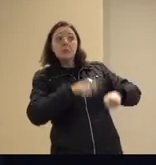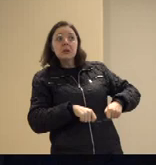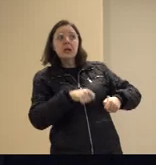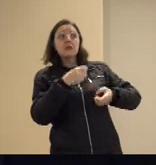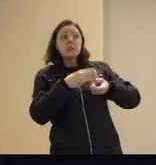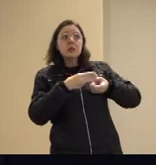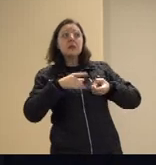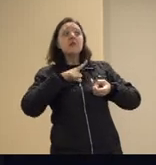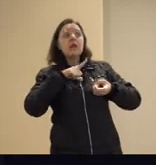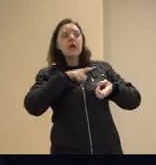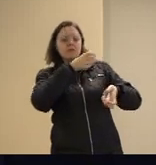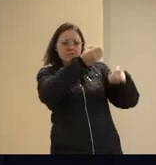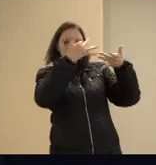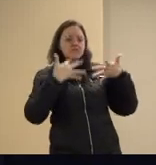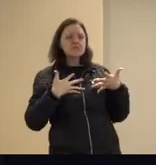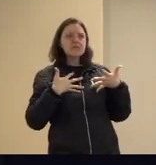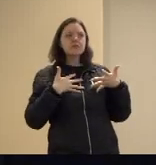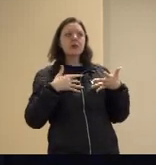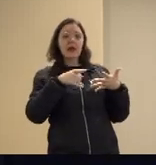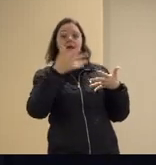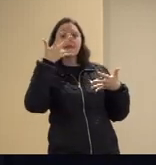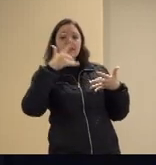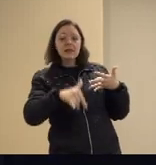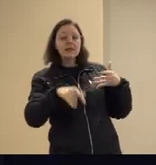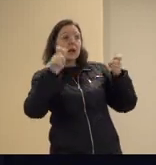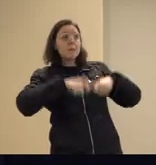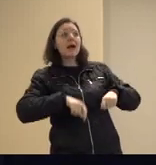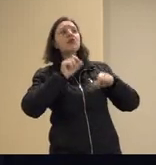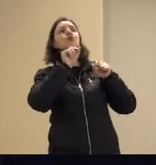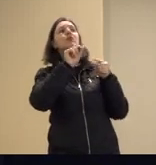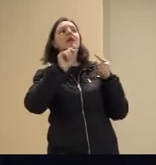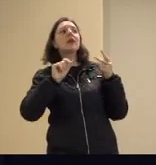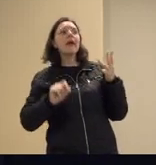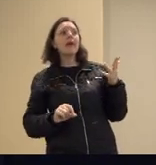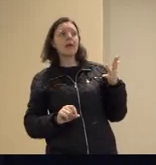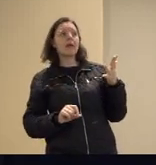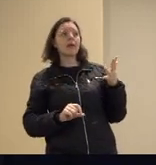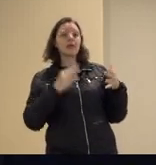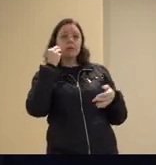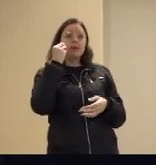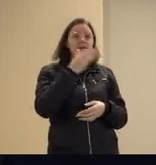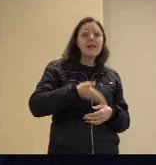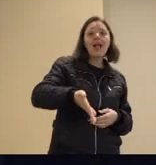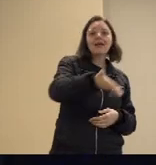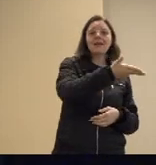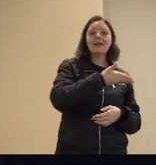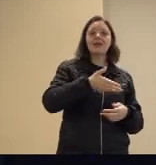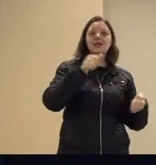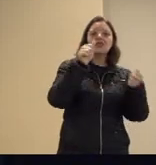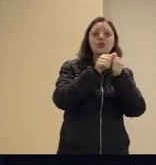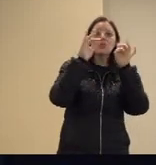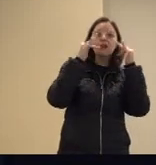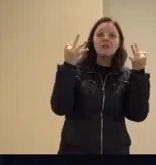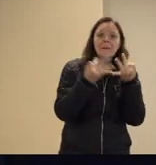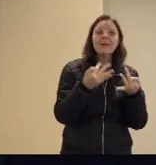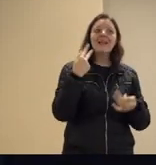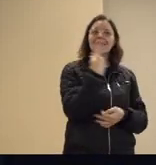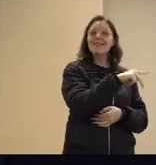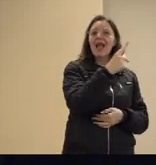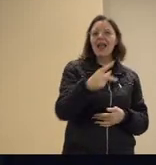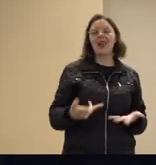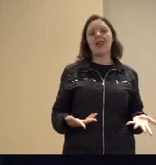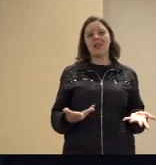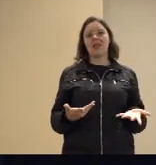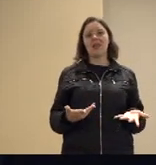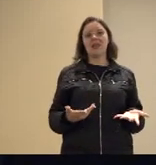município, quais são as potencialidades dessa criança a partir da experiência dela, juntamente com a família dela.